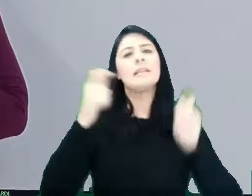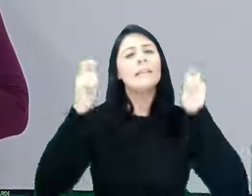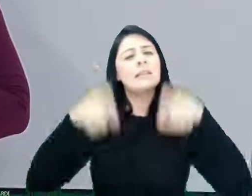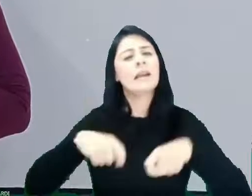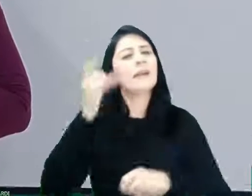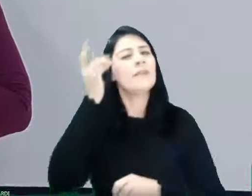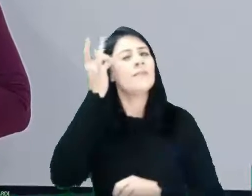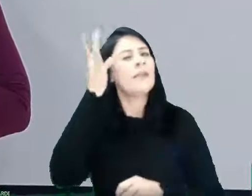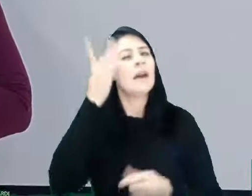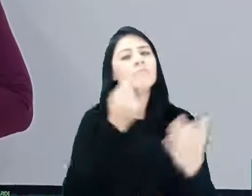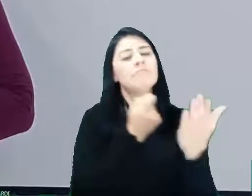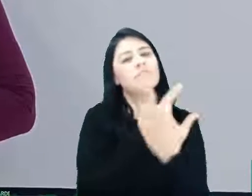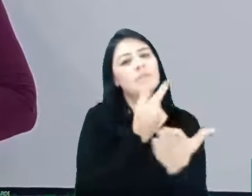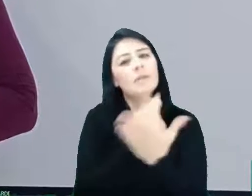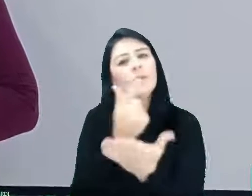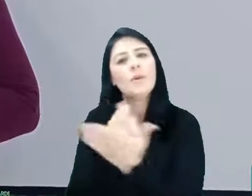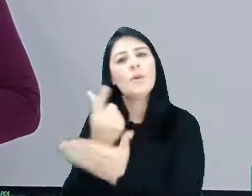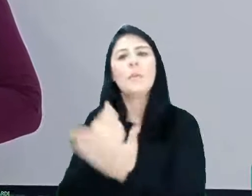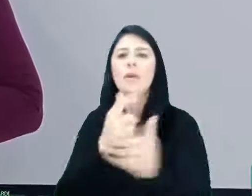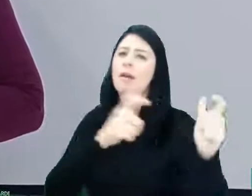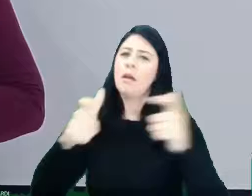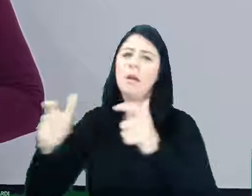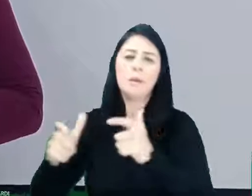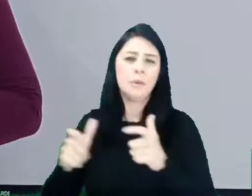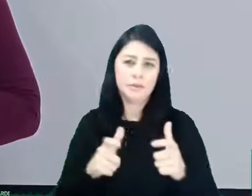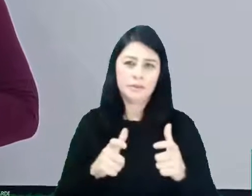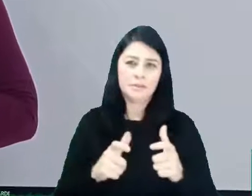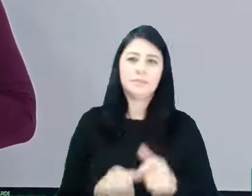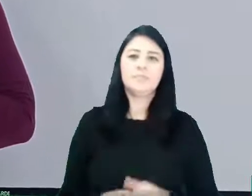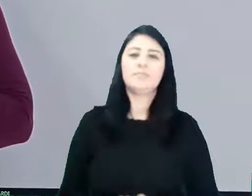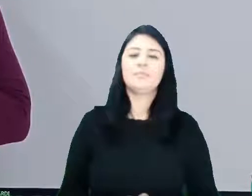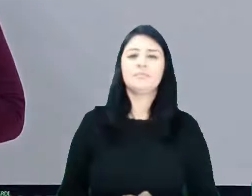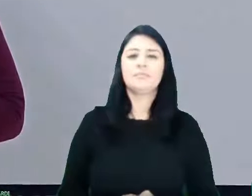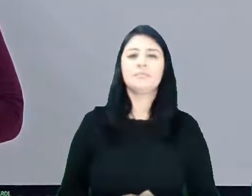a gente encontra mais facilmente nos lugares para comprar.